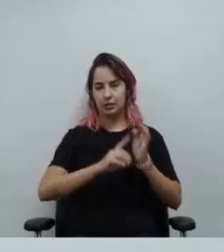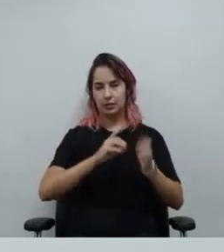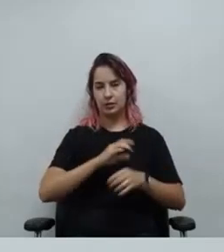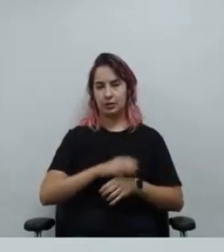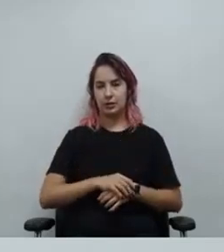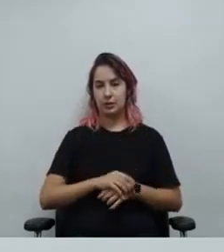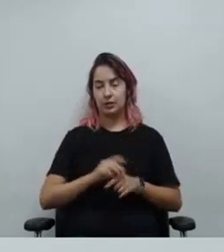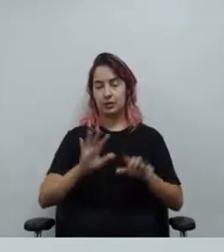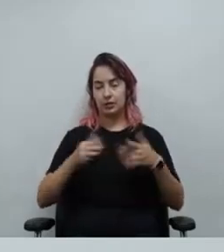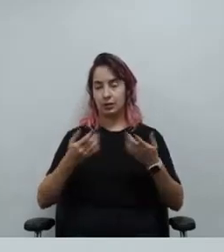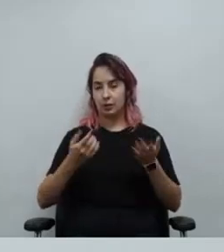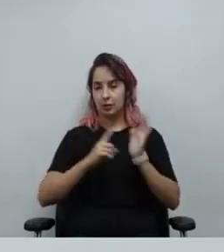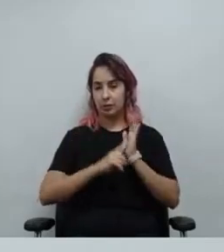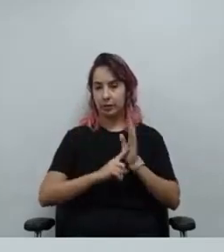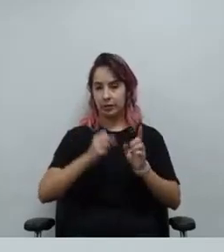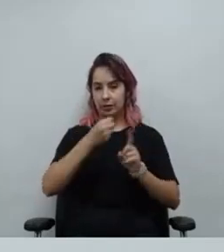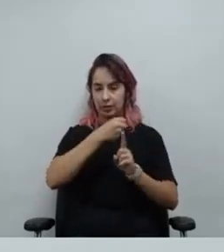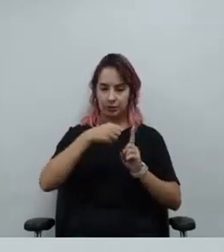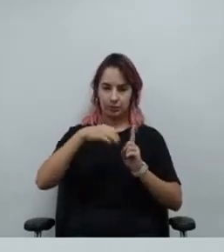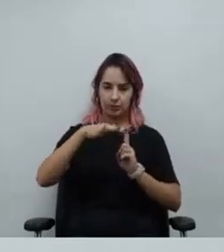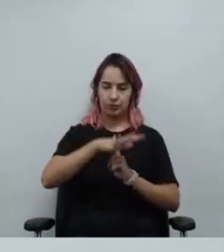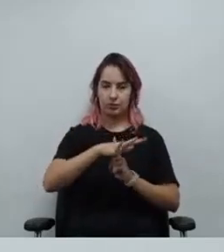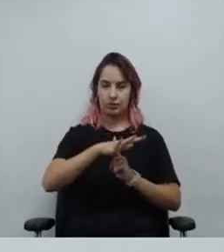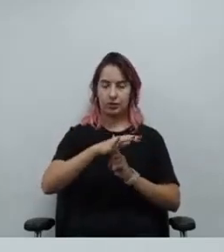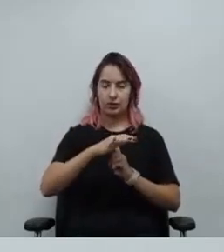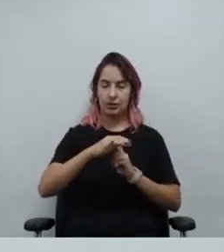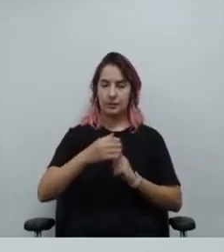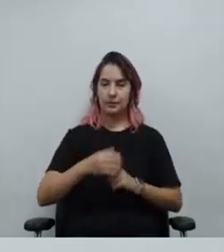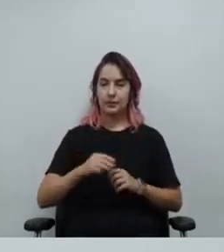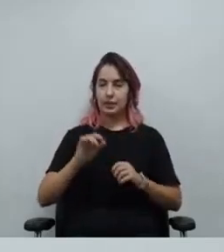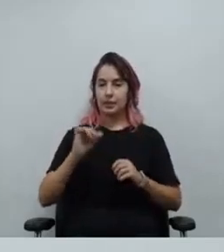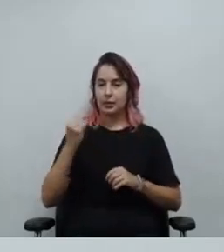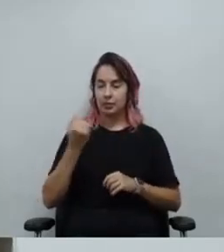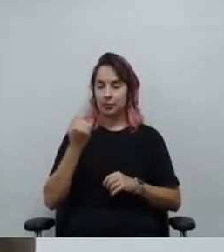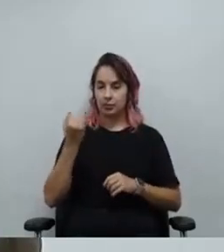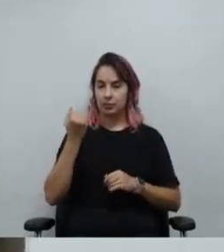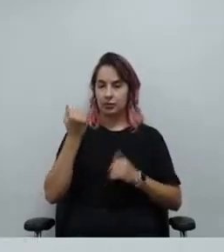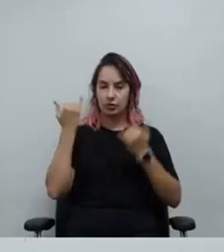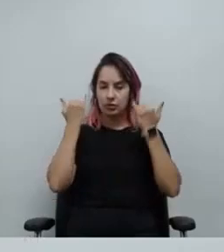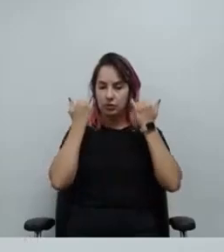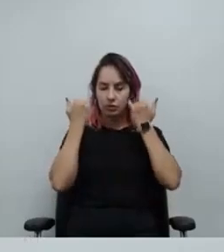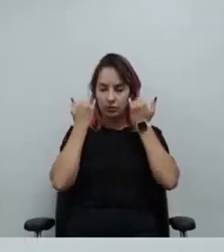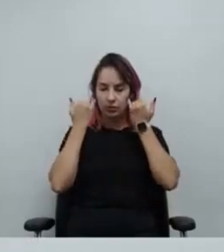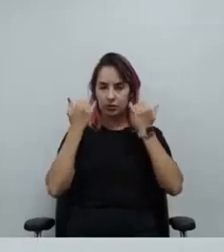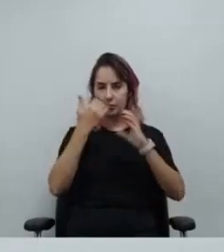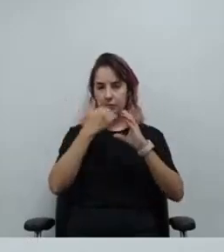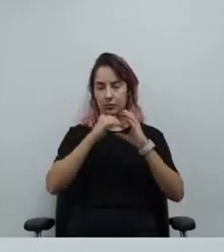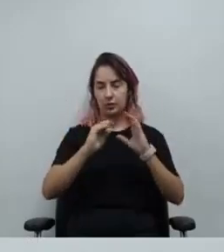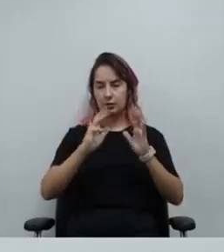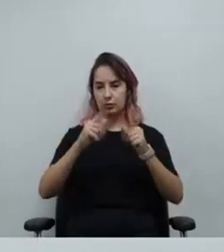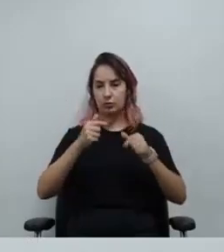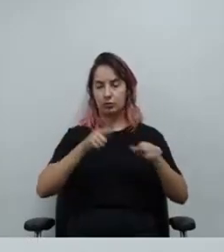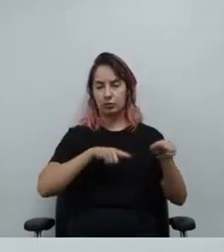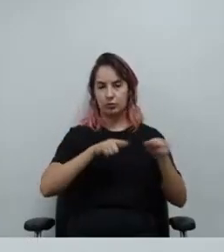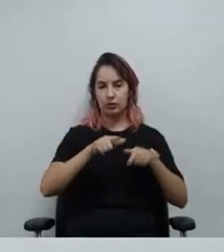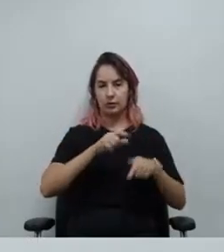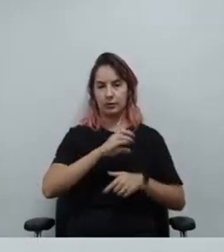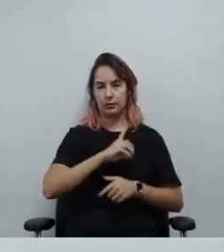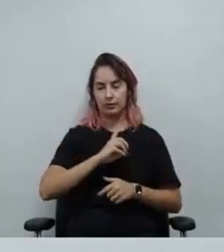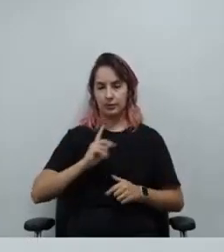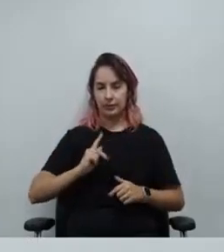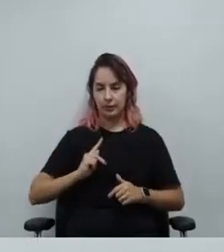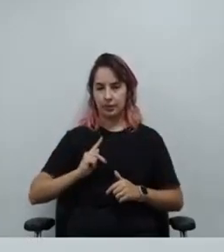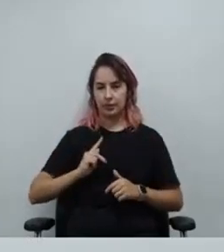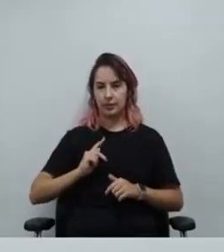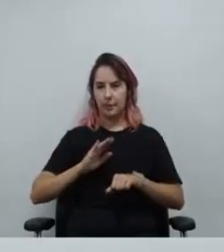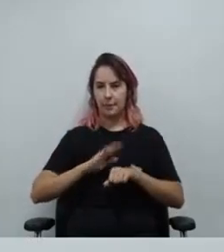para a sociedade. Então, a alimentação do DOL é fundamental para que o trabalho feito por defensoras e defensores se